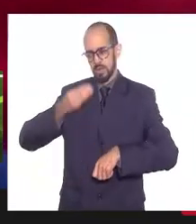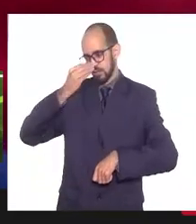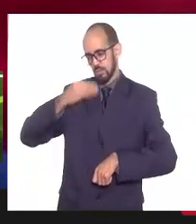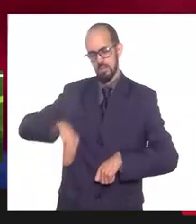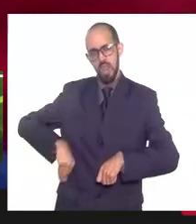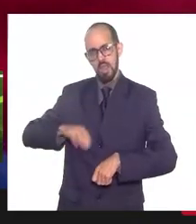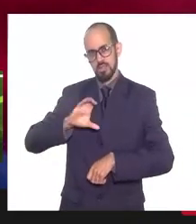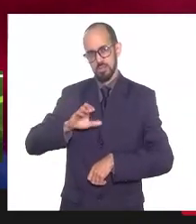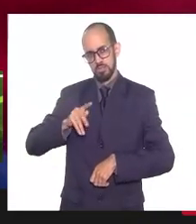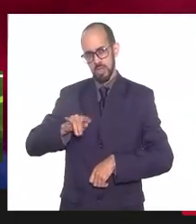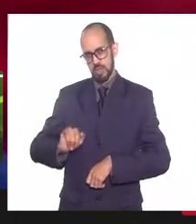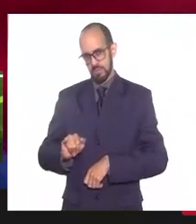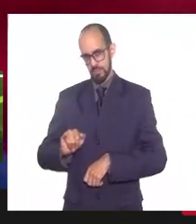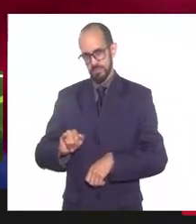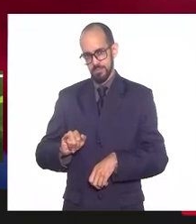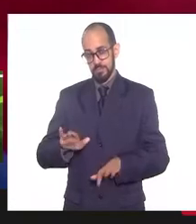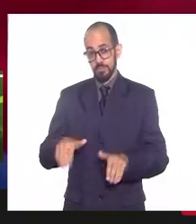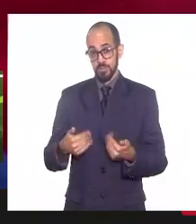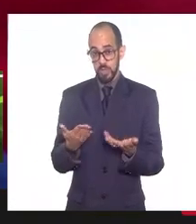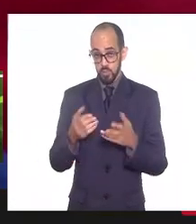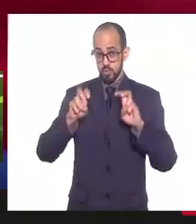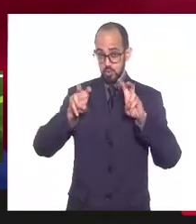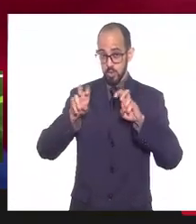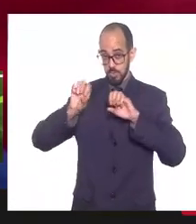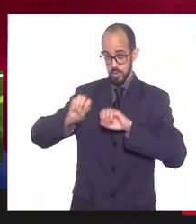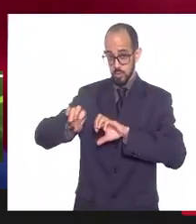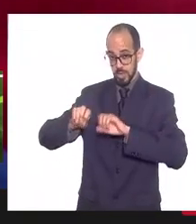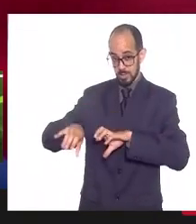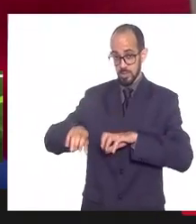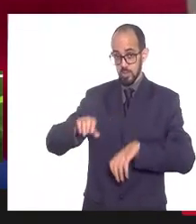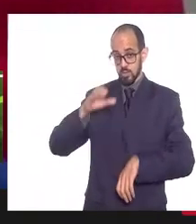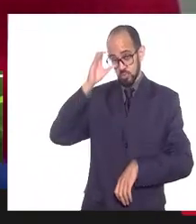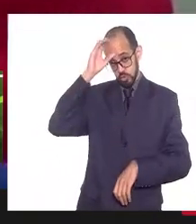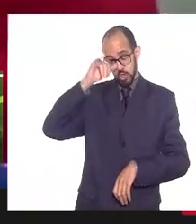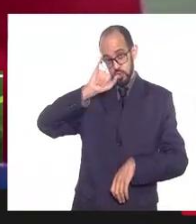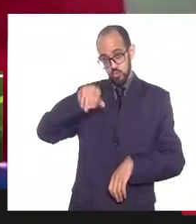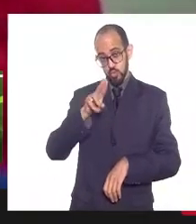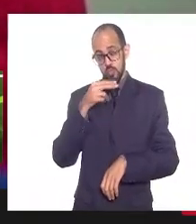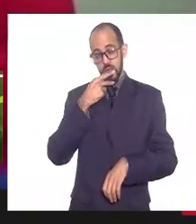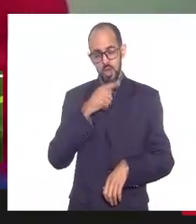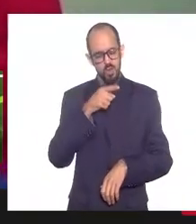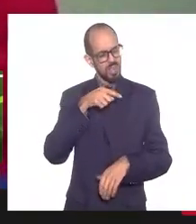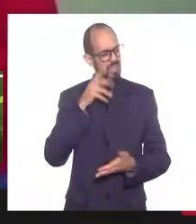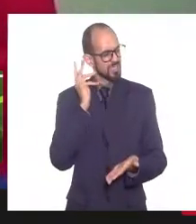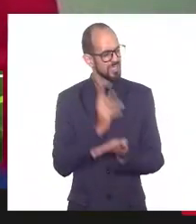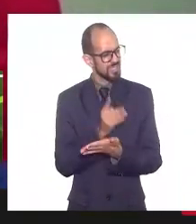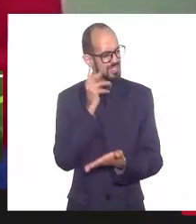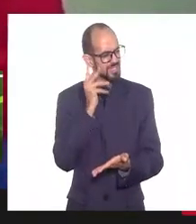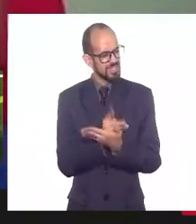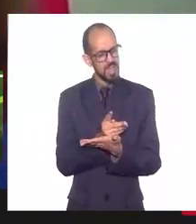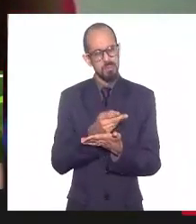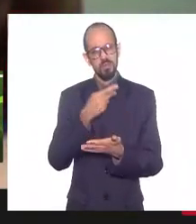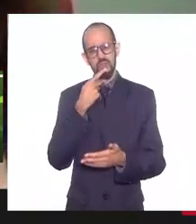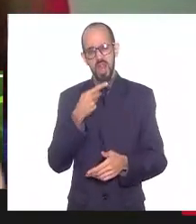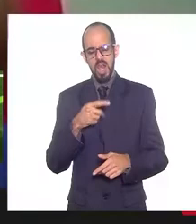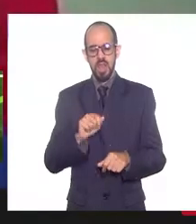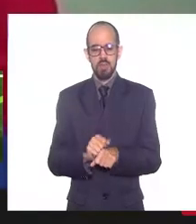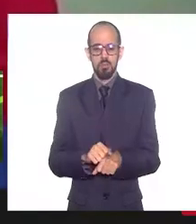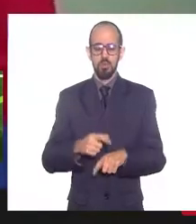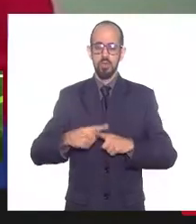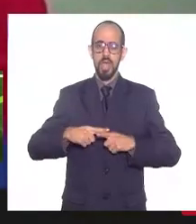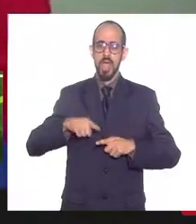deputada Tia Ju falou da questão da educação. Aliás, é um tema que ela sempre bate, porque ela é uma profissional da